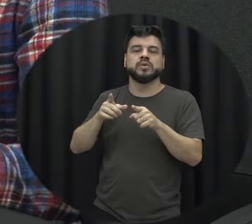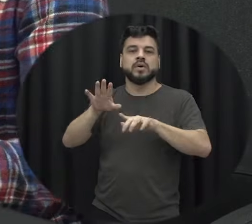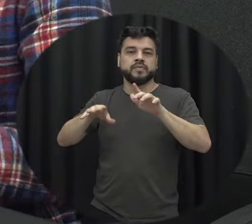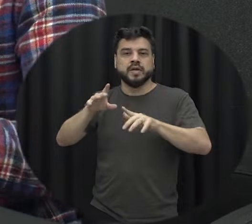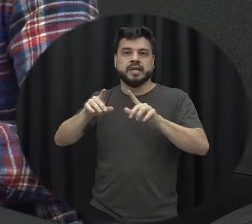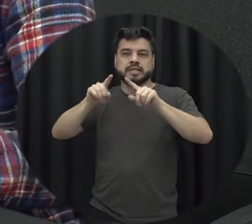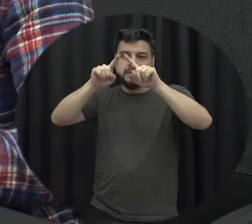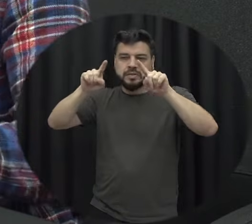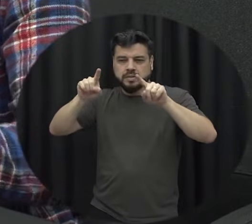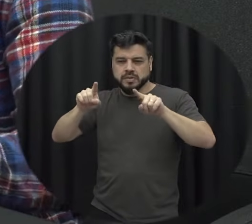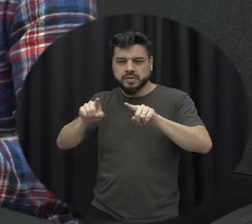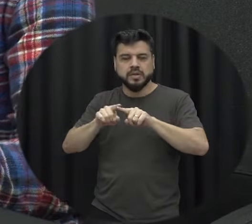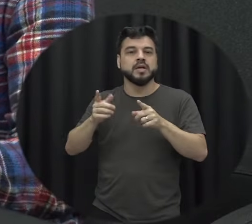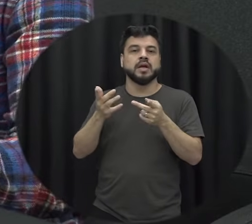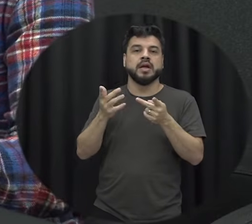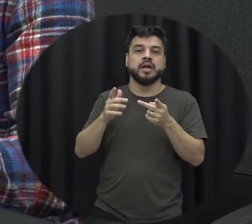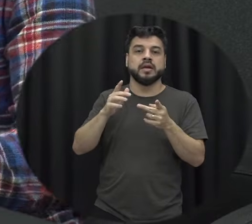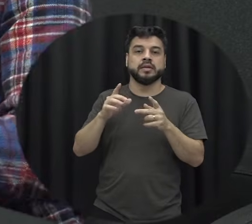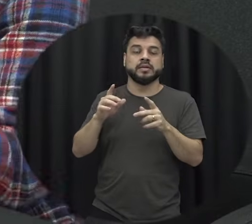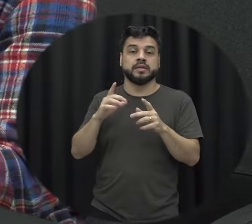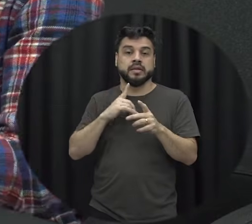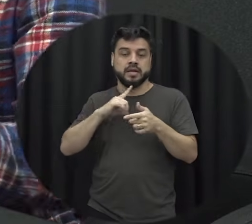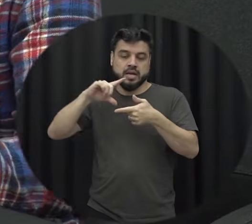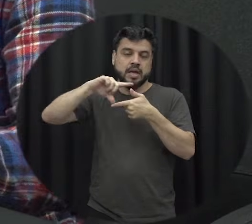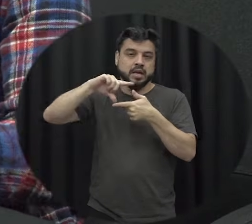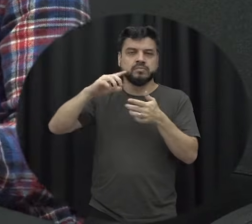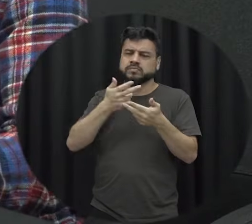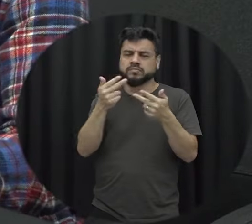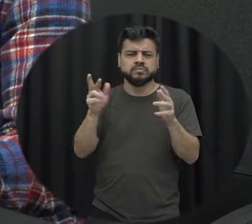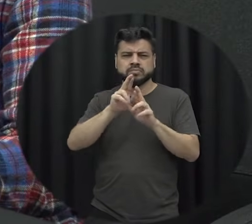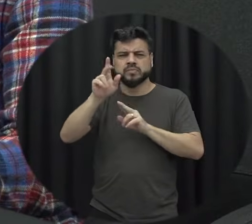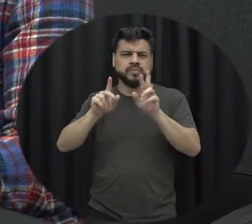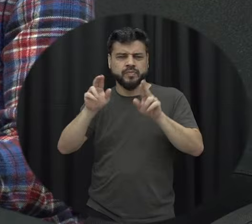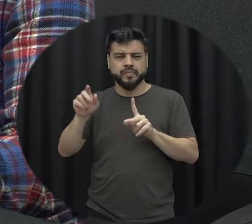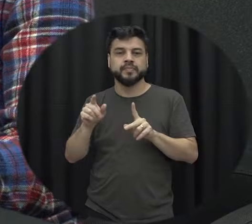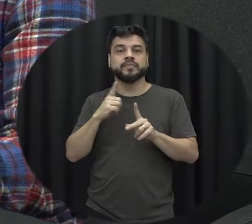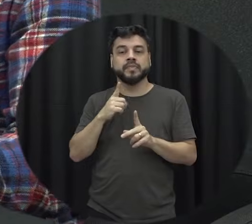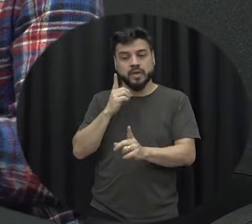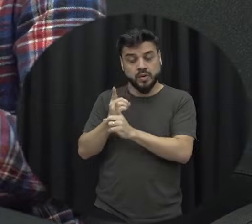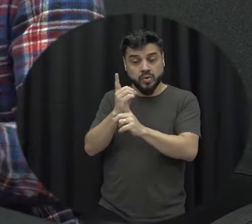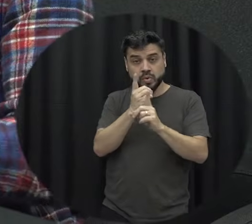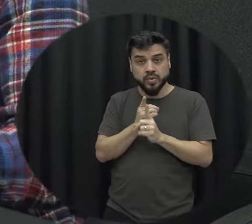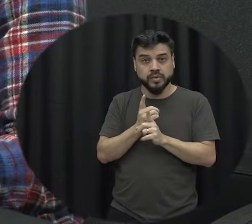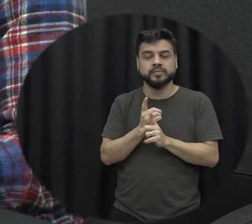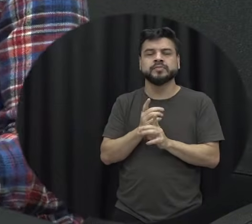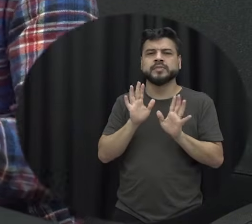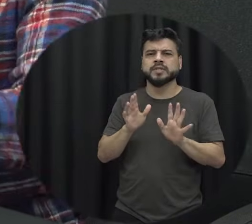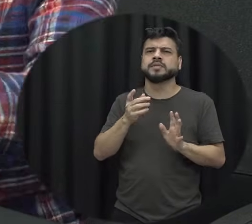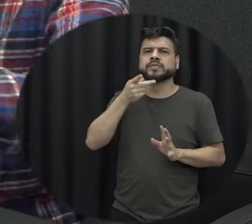pentágono, ou então um retângulo. São essas formas que de forma geral é o que apareciam. Mas quando eu